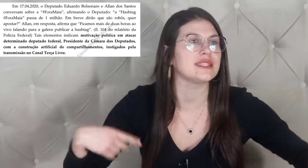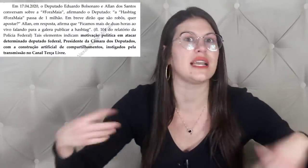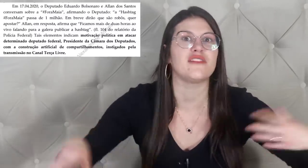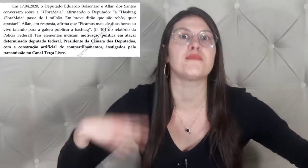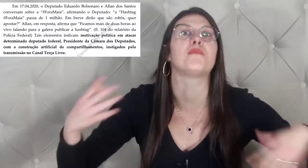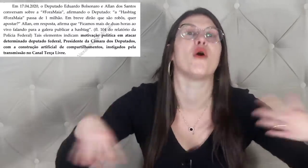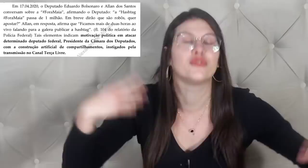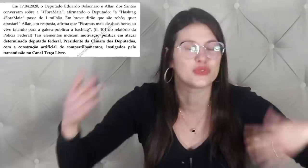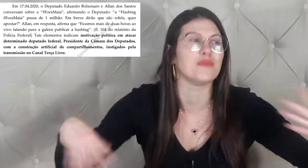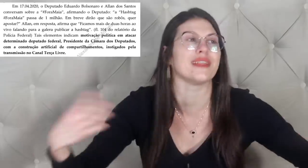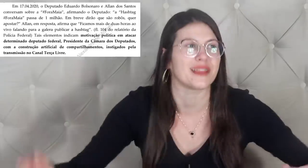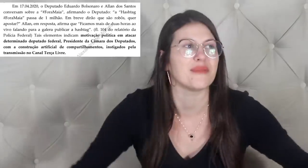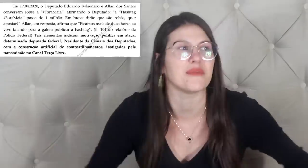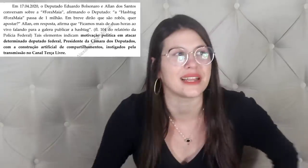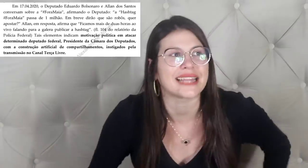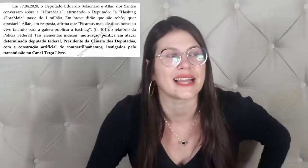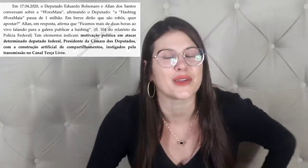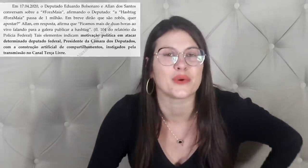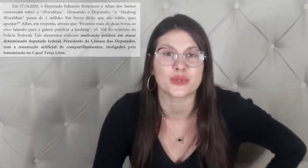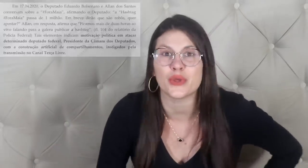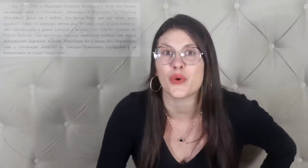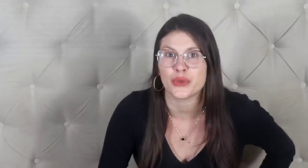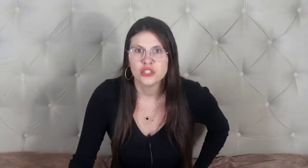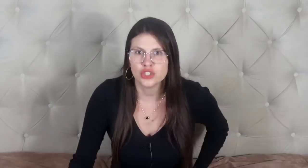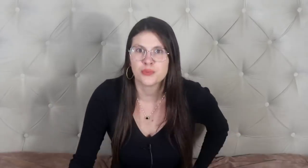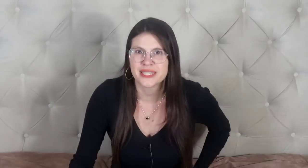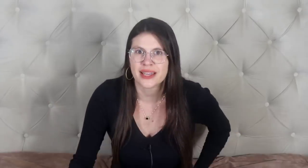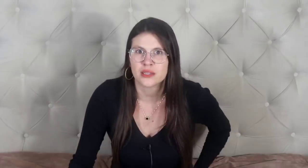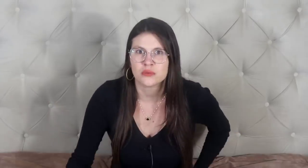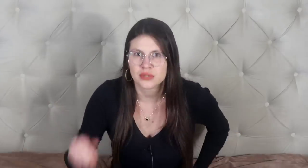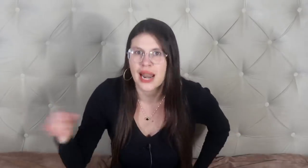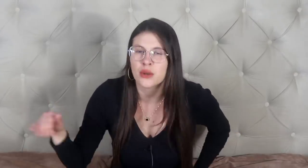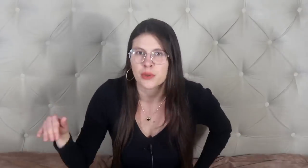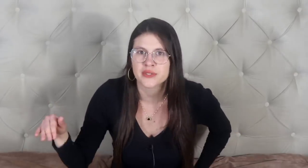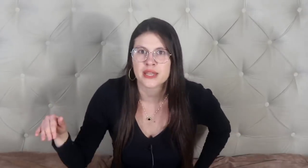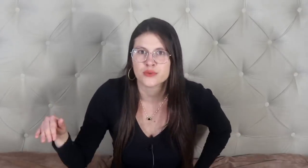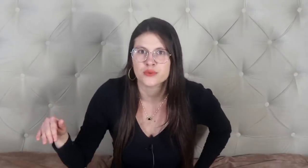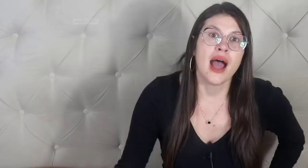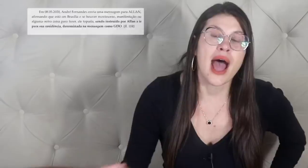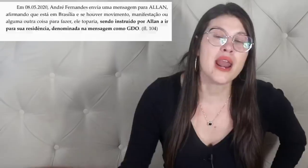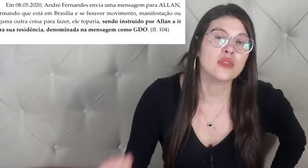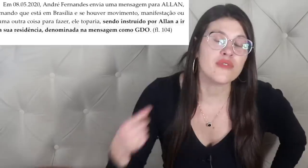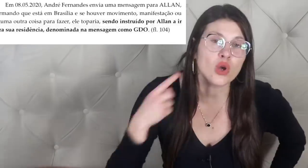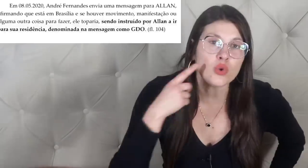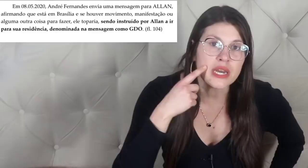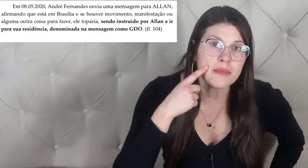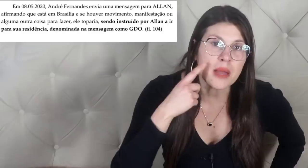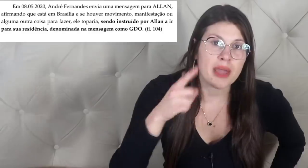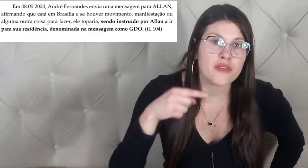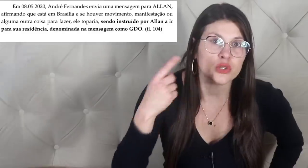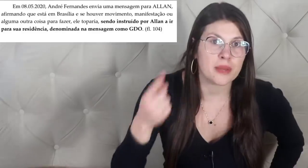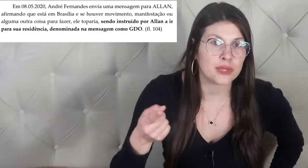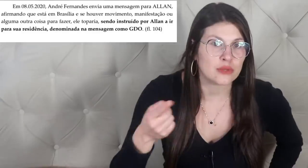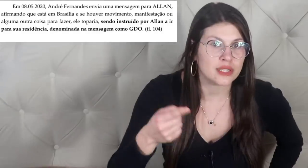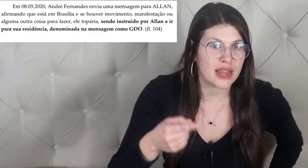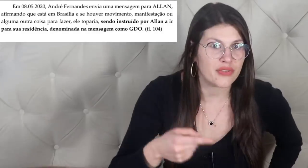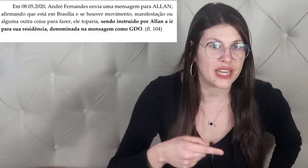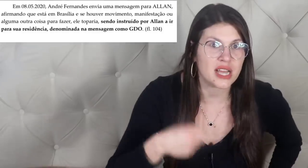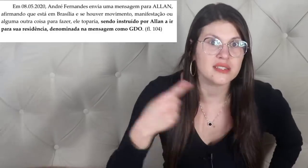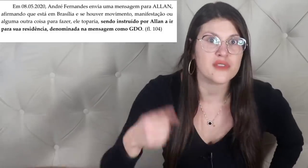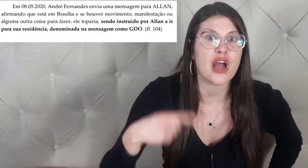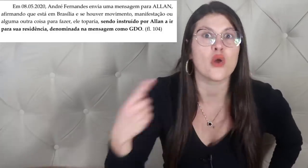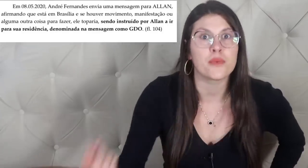lá no Terça Livre pro povo subir também uma tag contra o Nhonho. Tipo, é sério, tá lá no processo. Ah não, teve um outro crime também, que foi o deputado